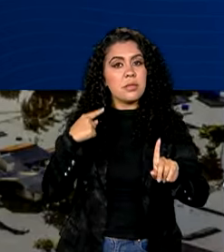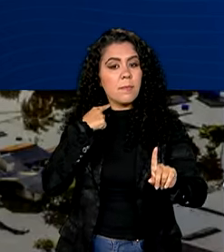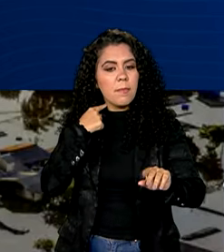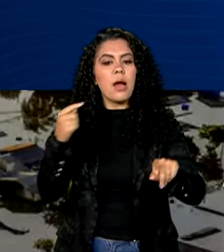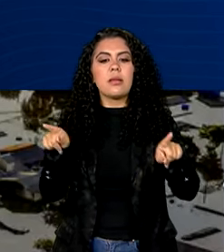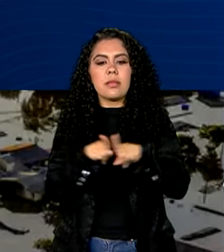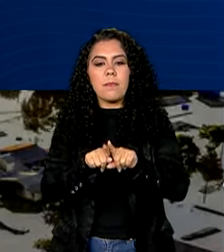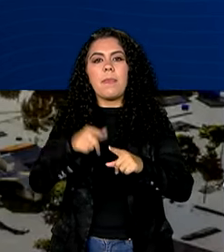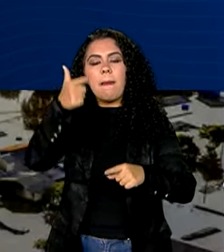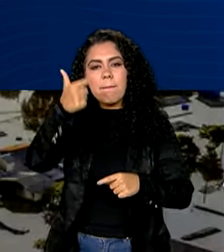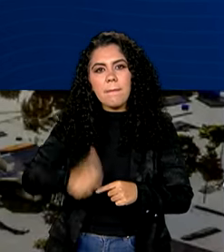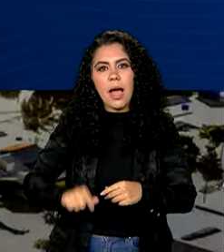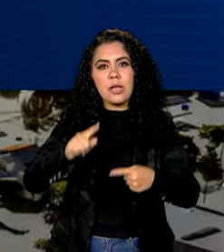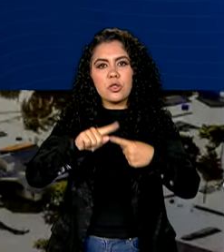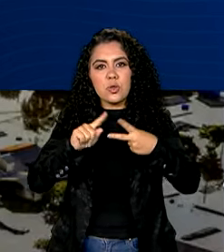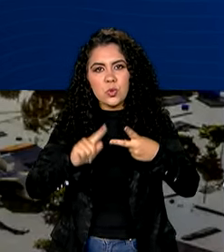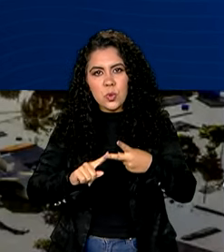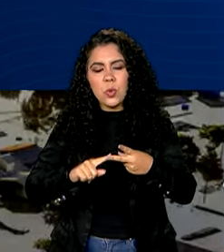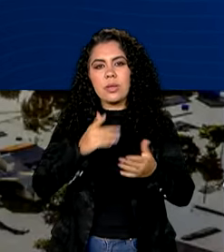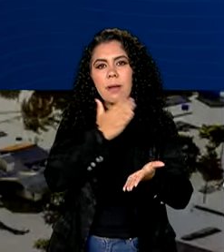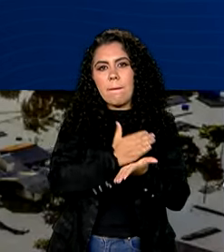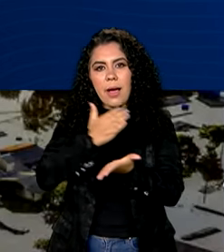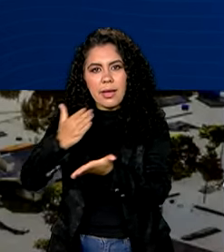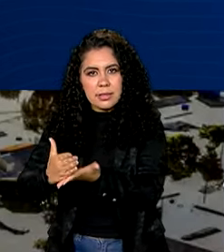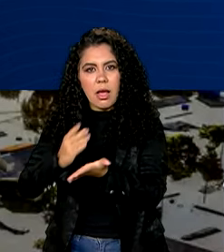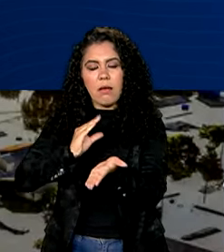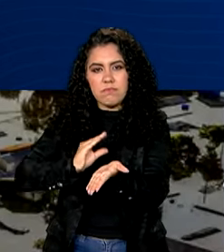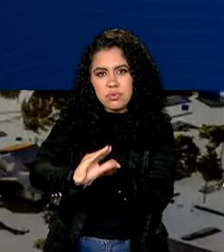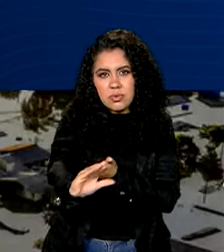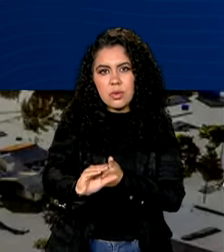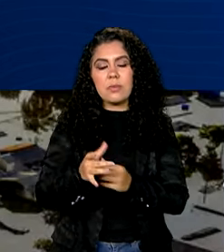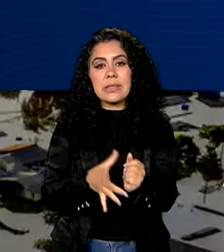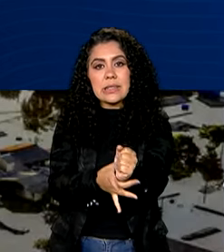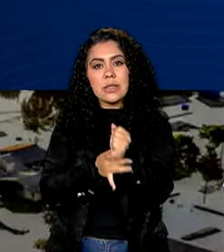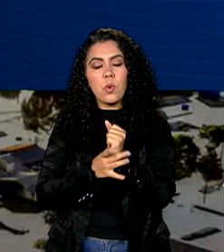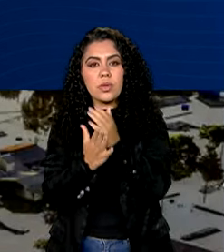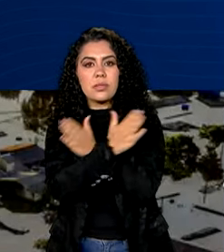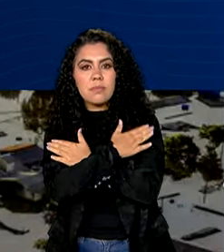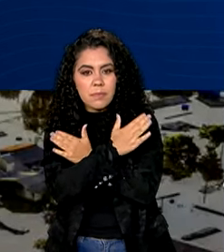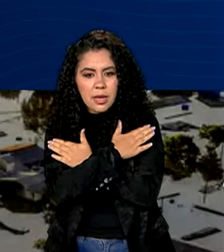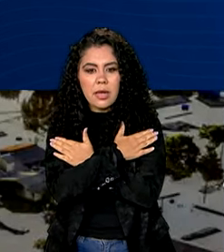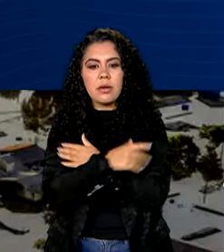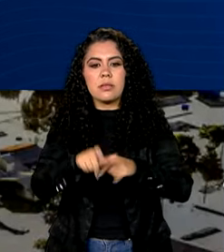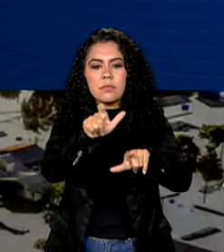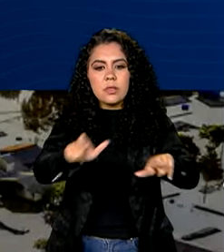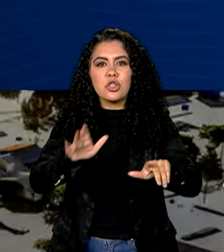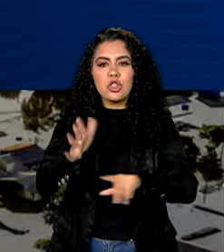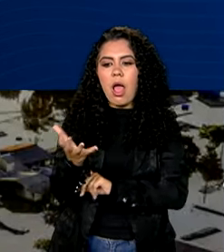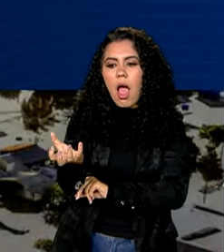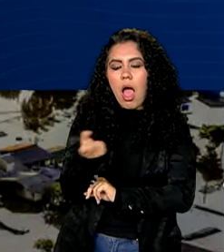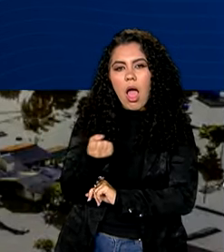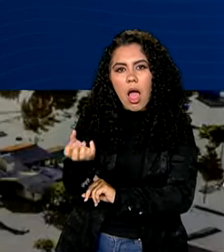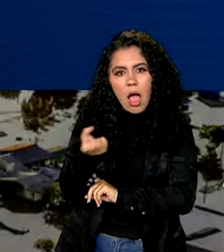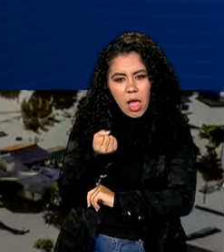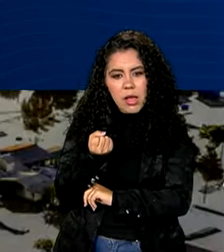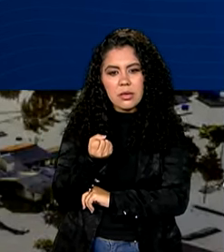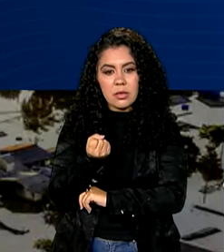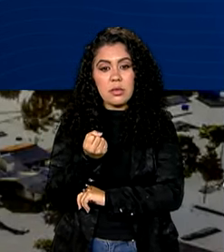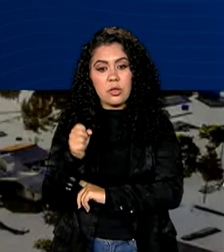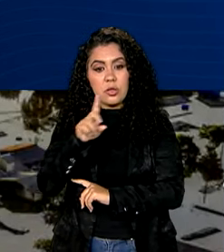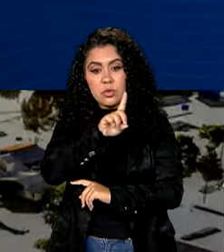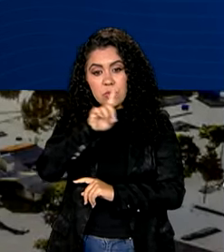duas parcelas adicionais do seguro-desemprego para os desempregados que já estavam recebendo benefício na data